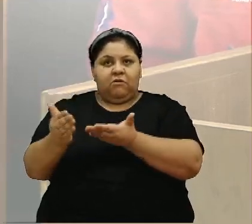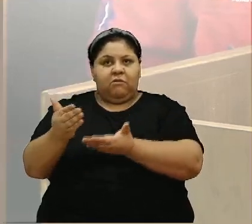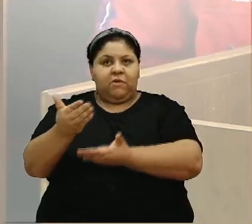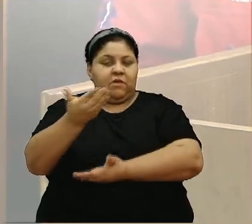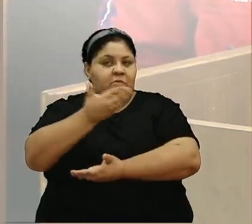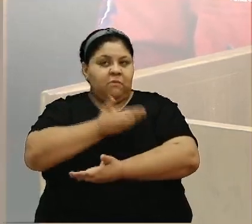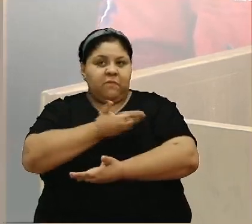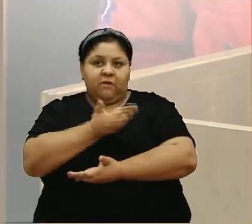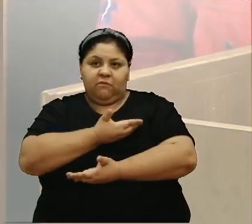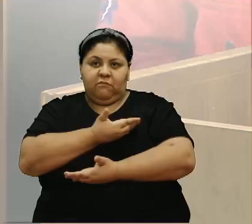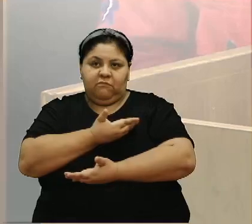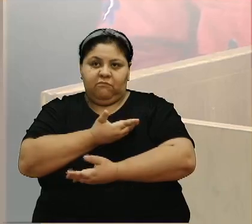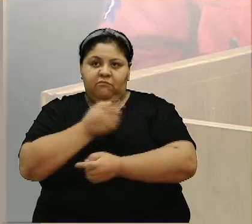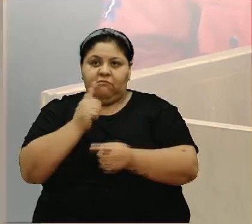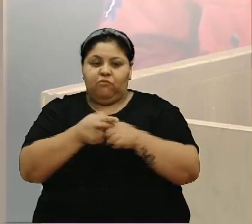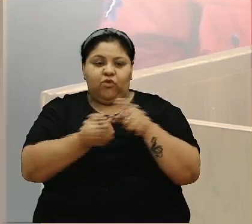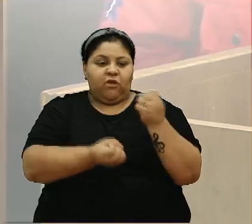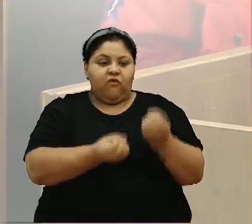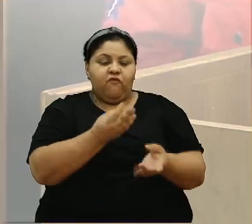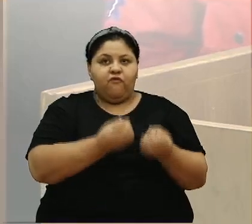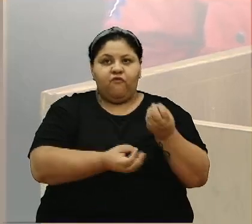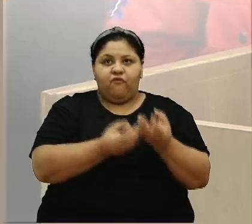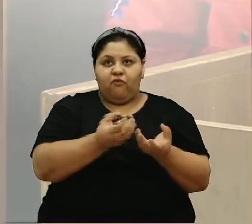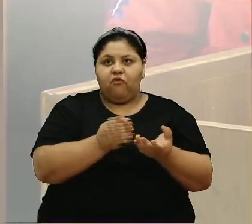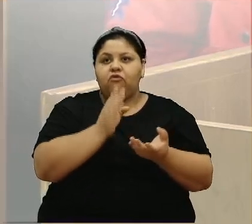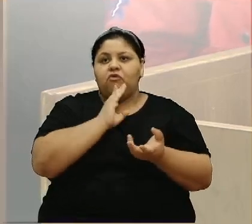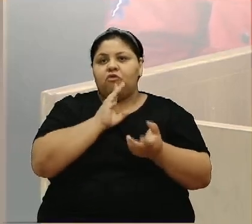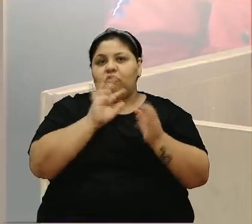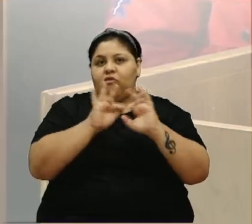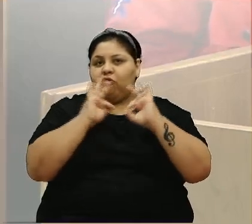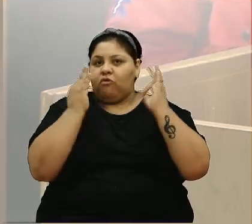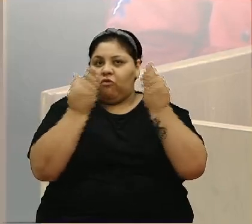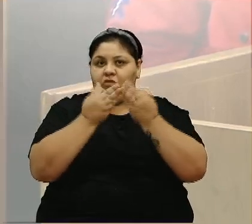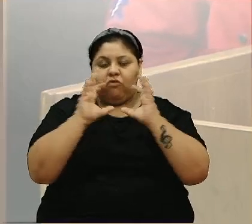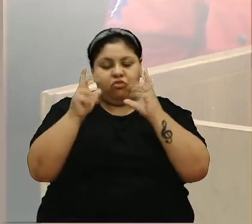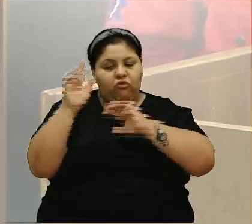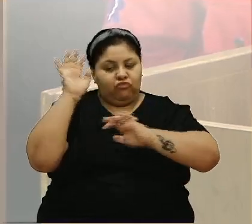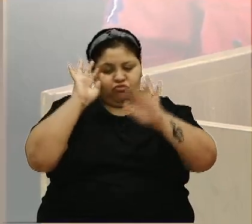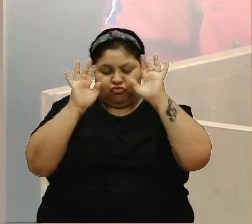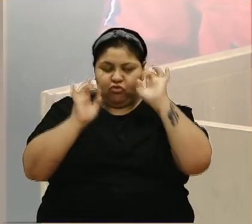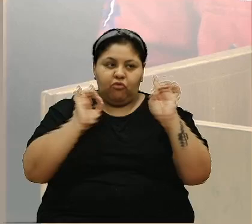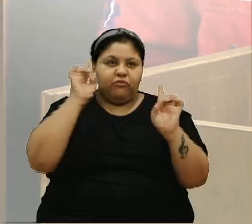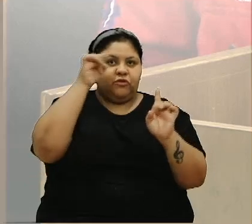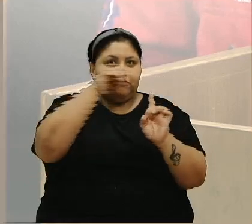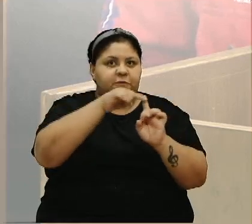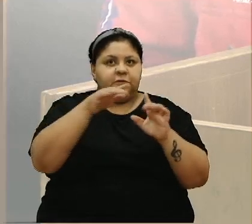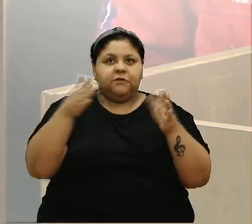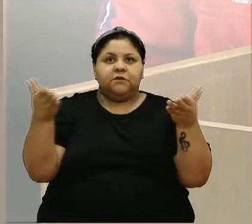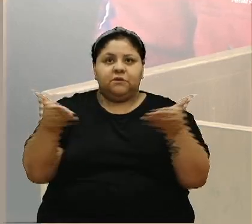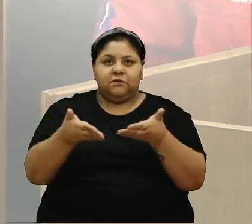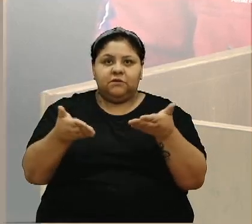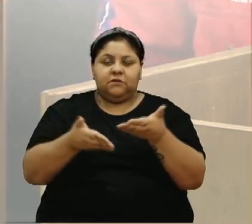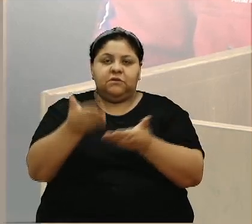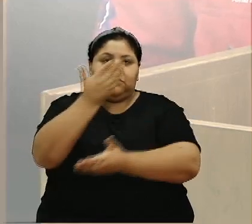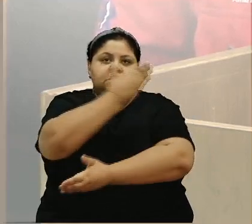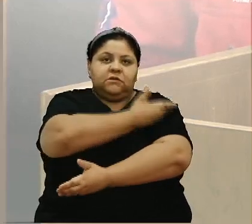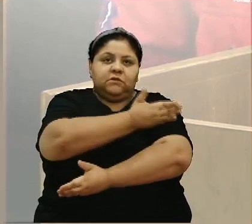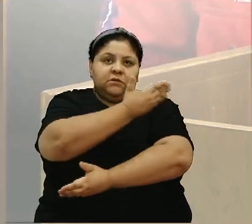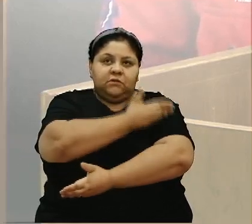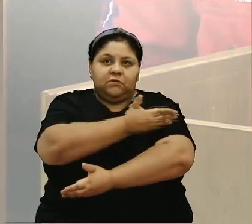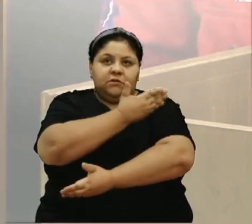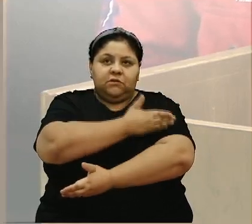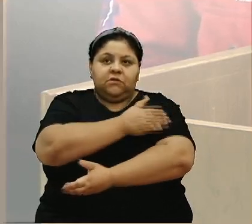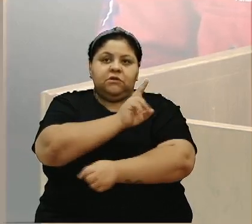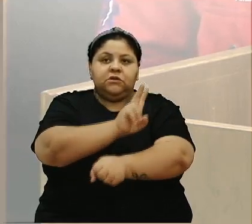situação, conhecendo aí os seus familiares, conhecendo todos os seus sonhos e objetivos. Então, a gente treina muito e a gente se